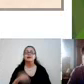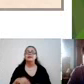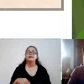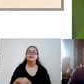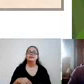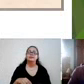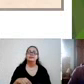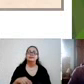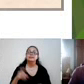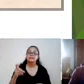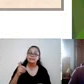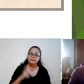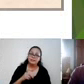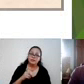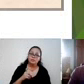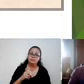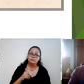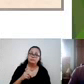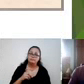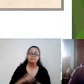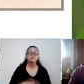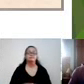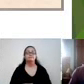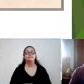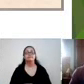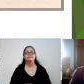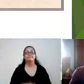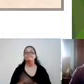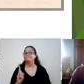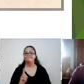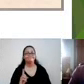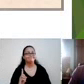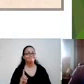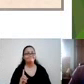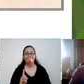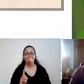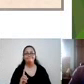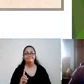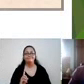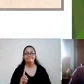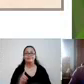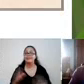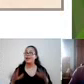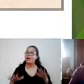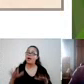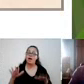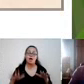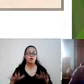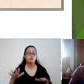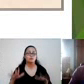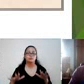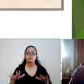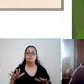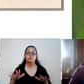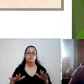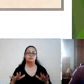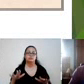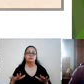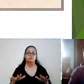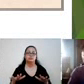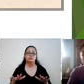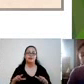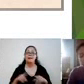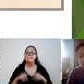Não. Não necessariamente, gente. Alguns números racionais são inteiros, mas isso não quer